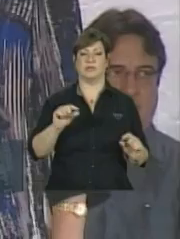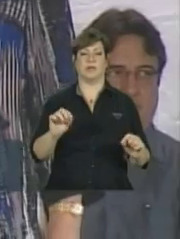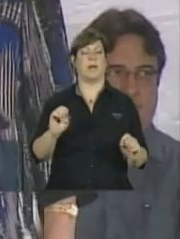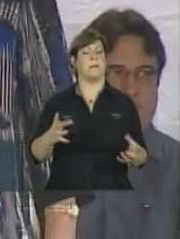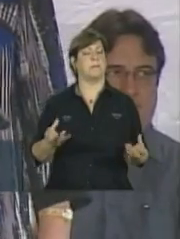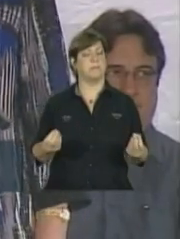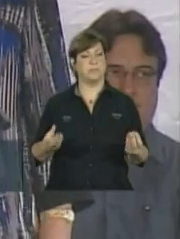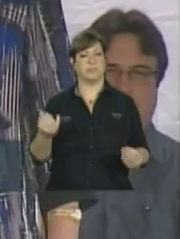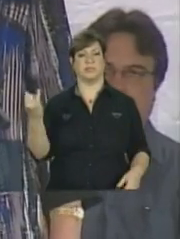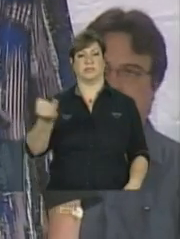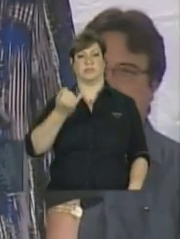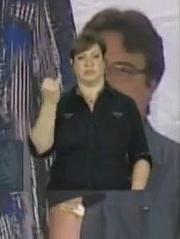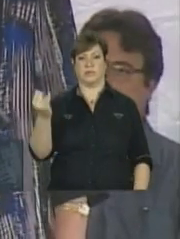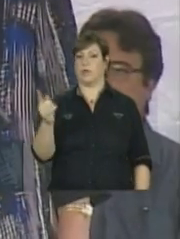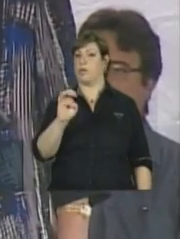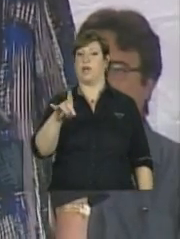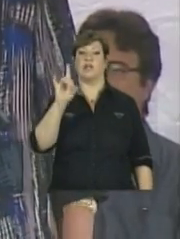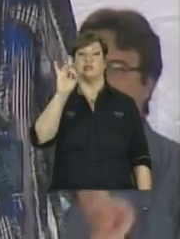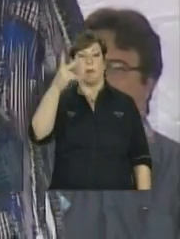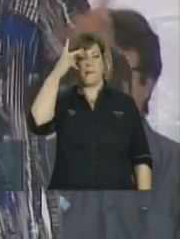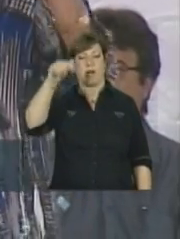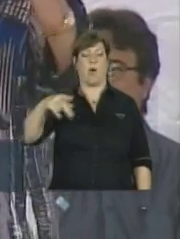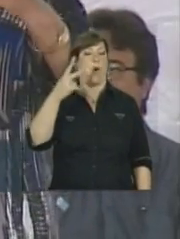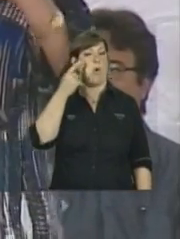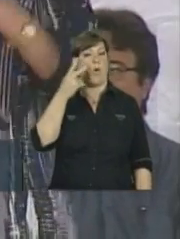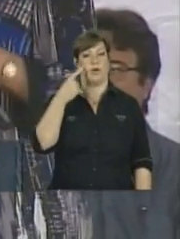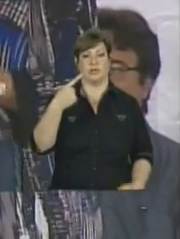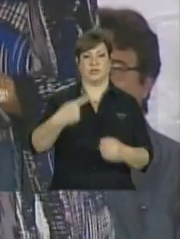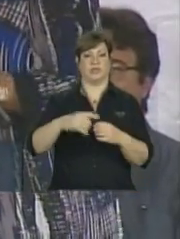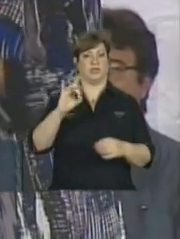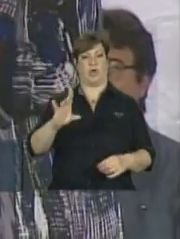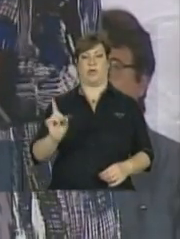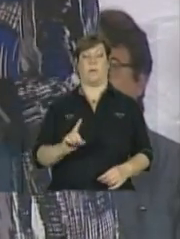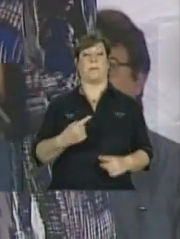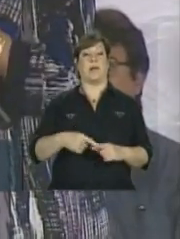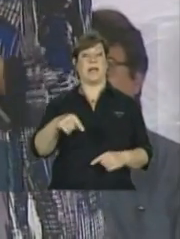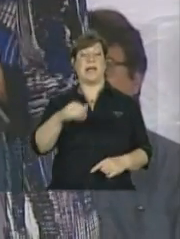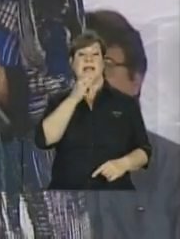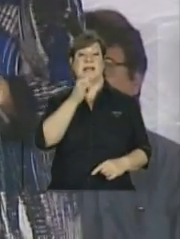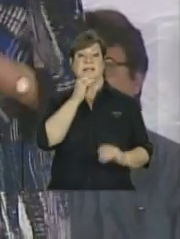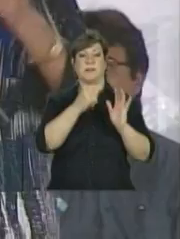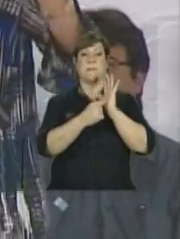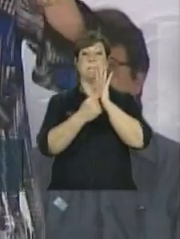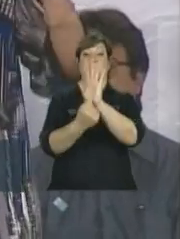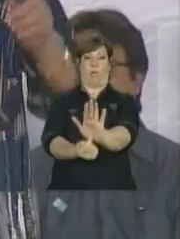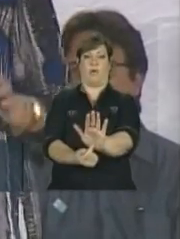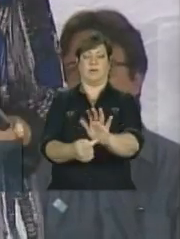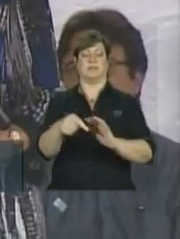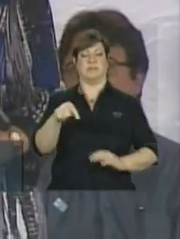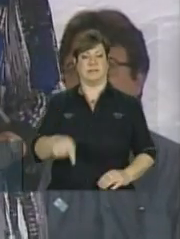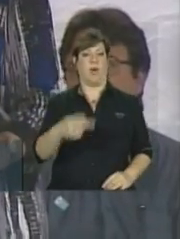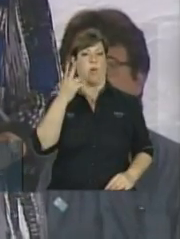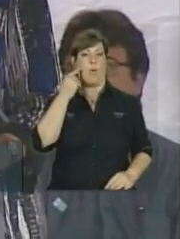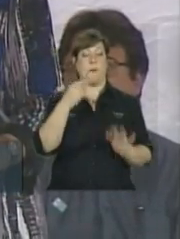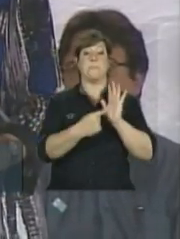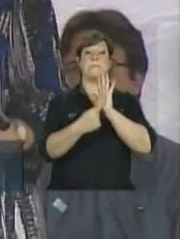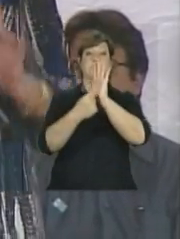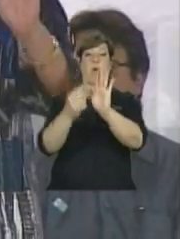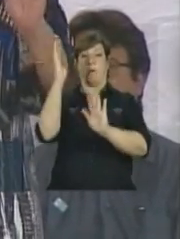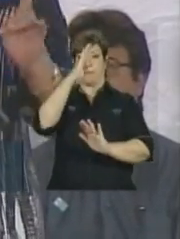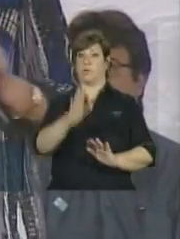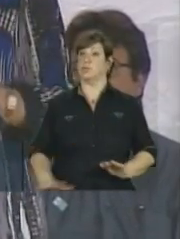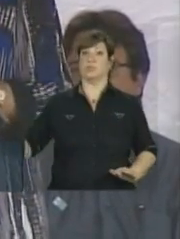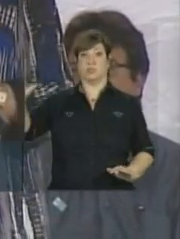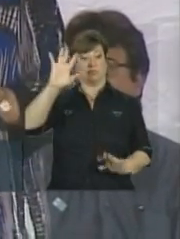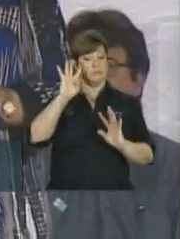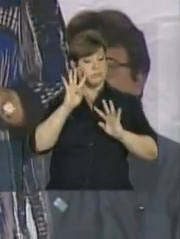é muito importante, não é só para o Ceará, porque é um exemplo que o Ceará está dando para o Brasil.